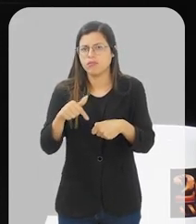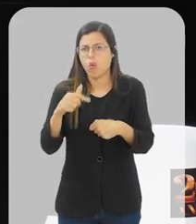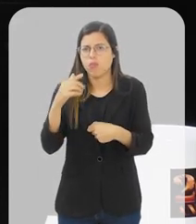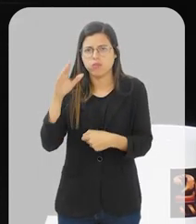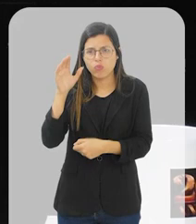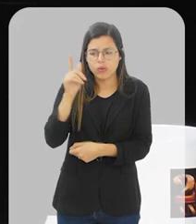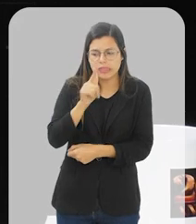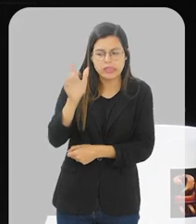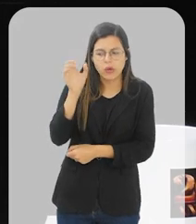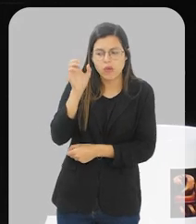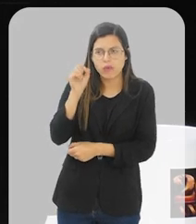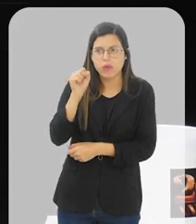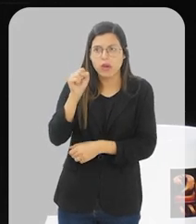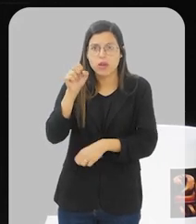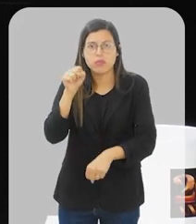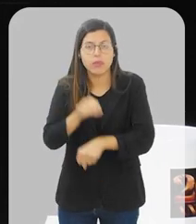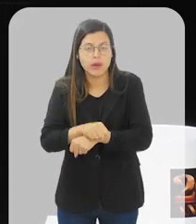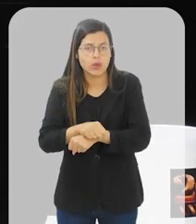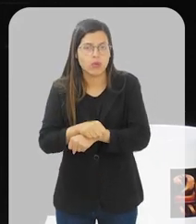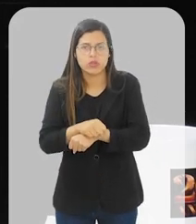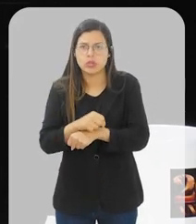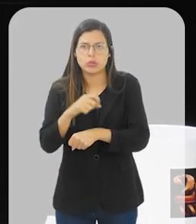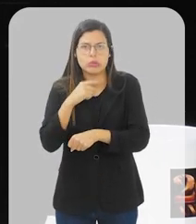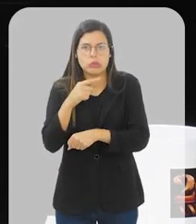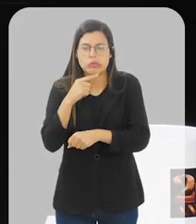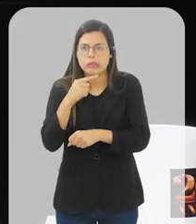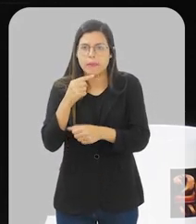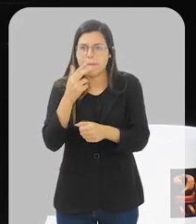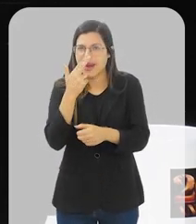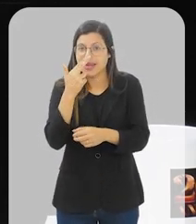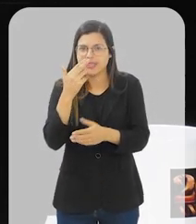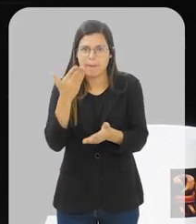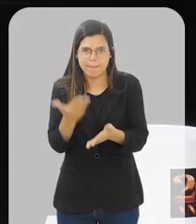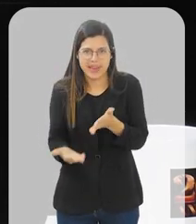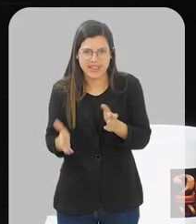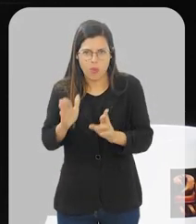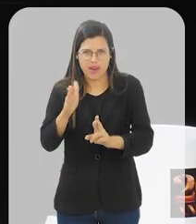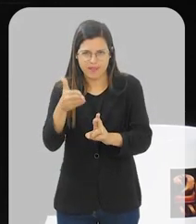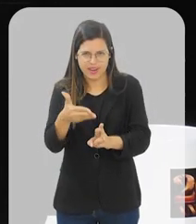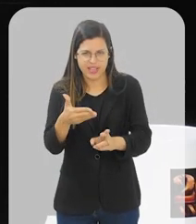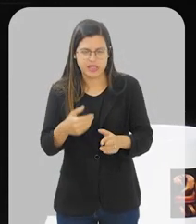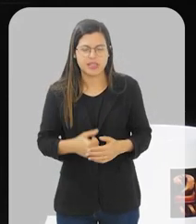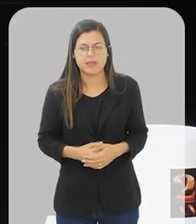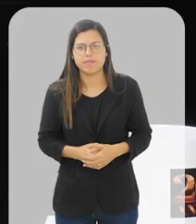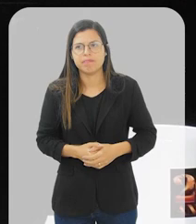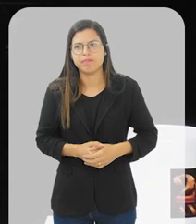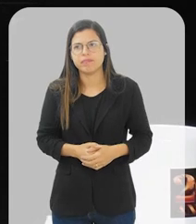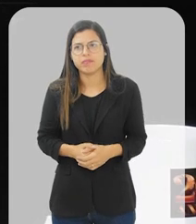Na hora que eu parei, fiz o paradão, o som parou, então a gente ficou sem referência. Mas